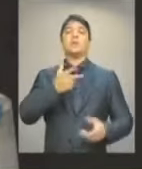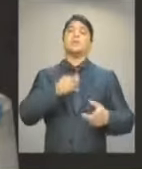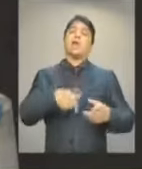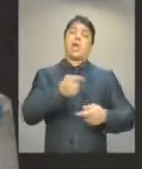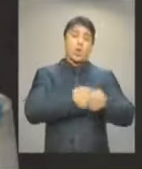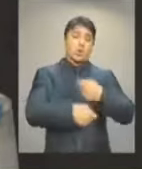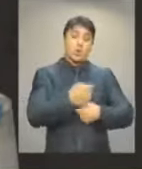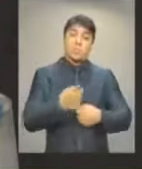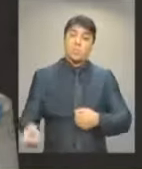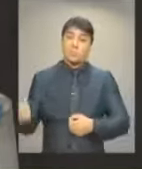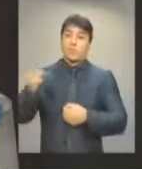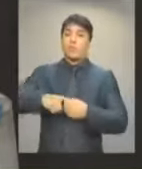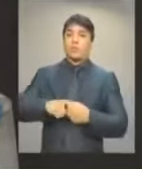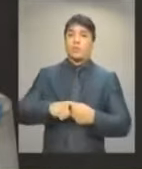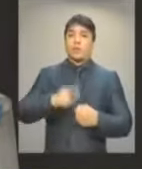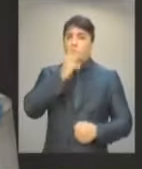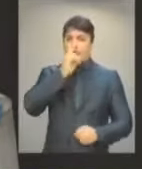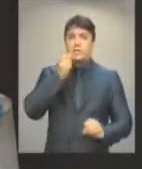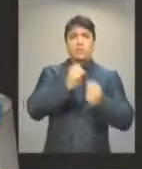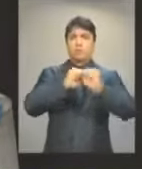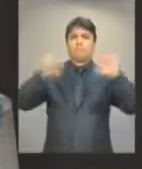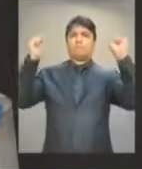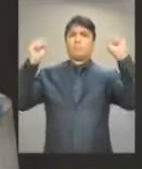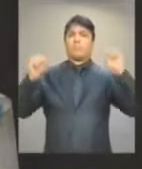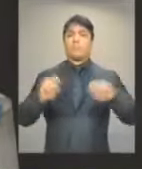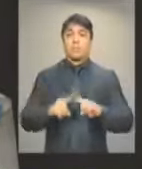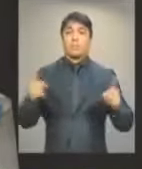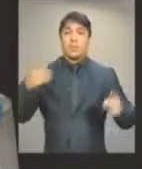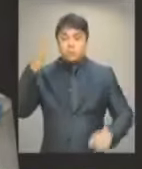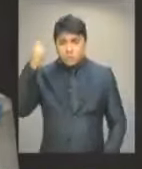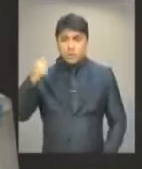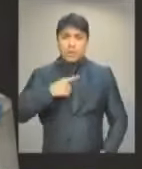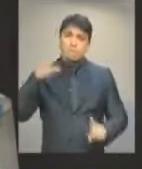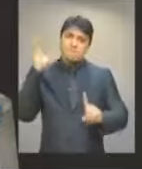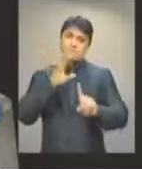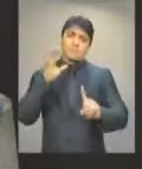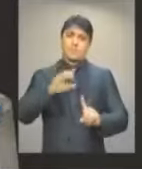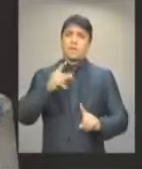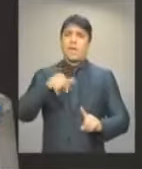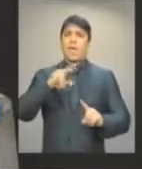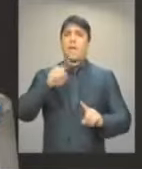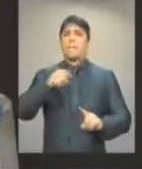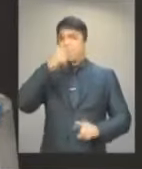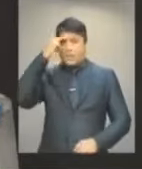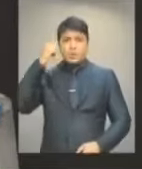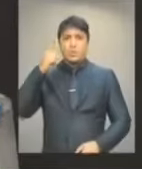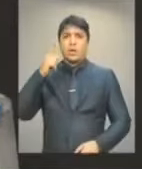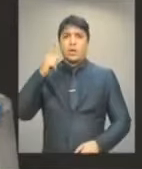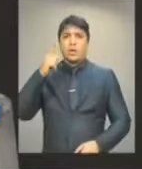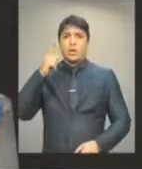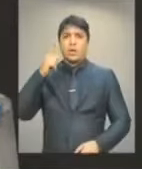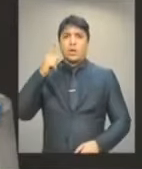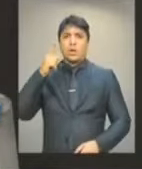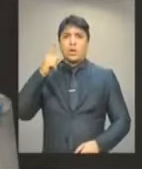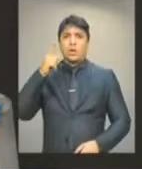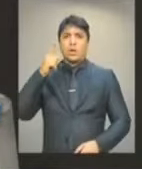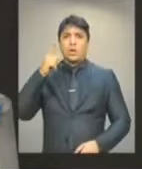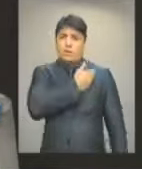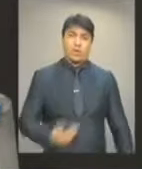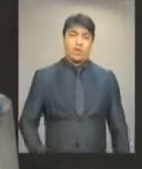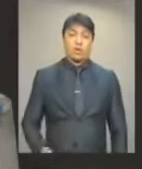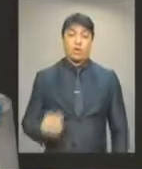econômicos para a retomada é muito grande. E eu sei que a pressão sobre os ombros de quem está na gestão é muito grande. Mas eu quero